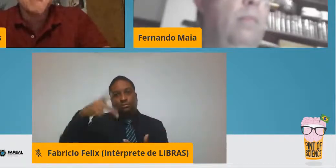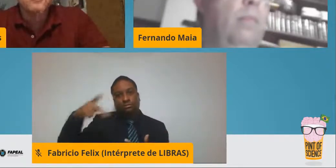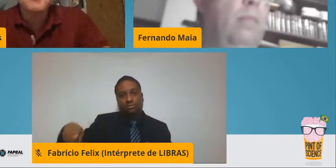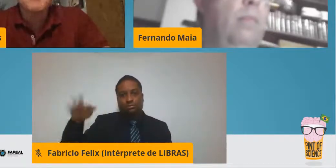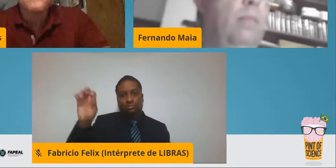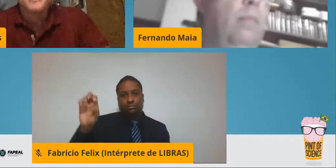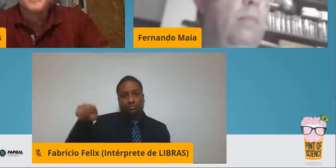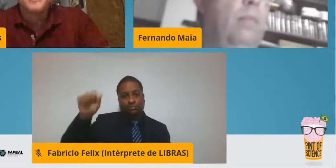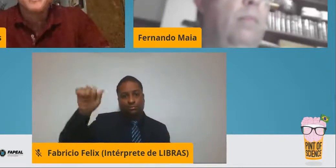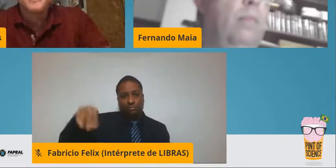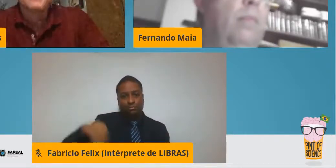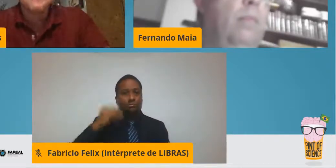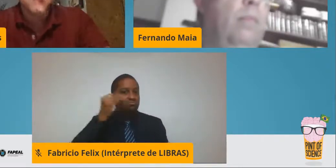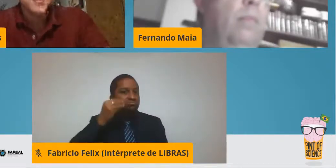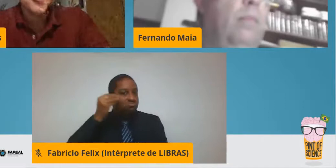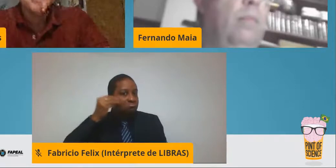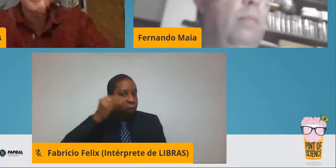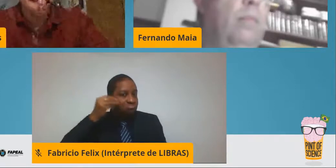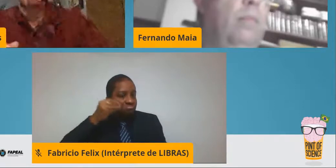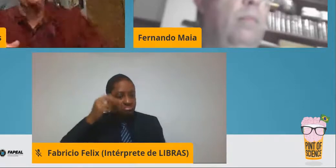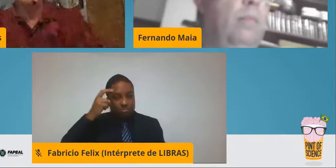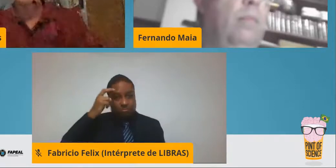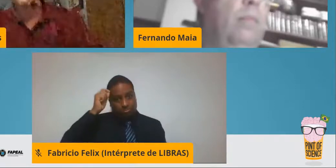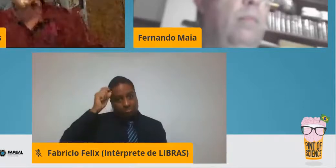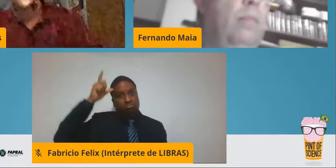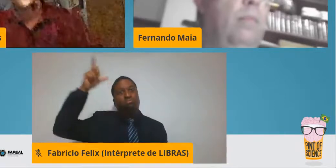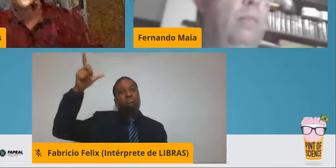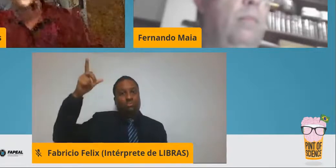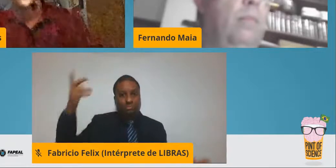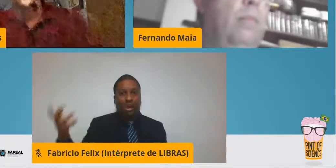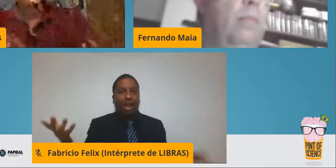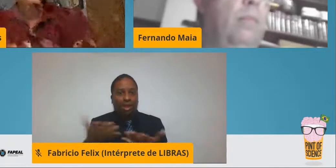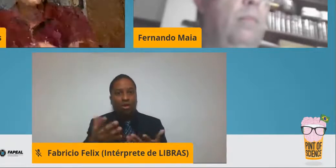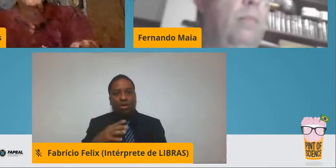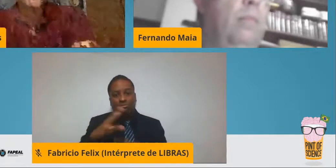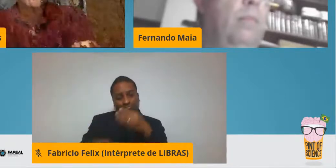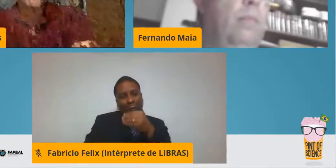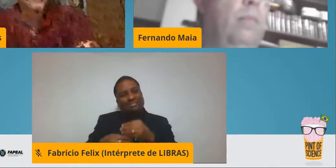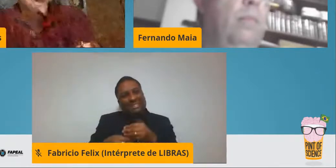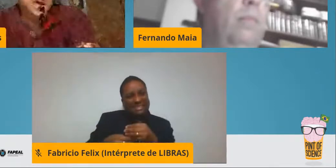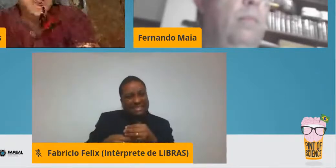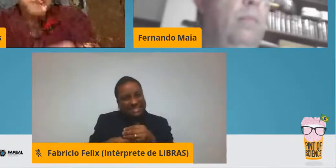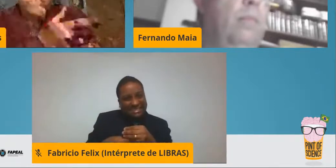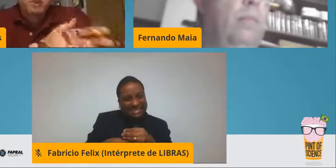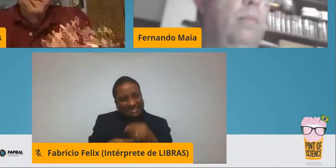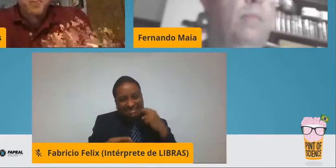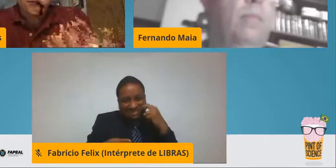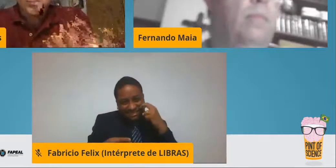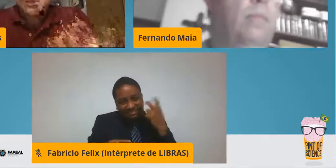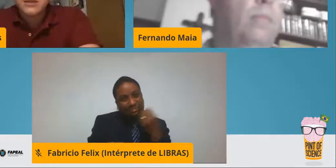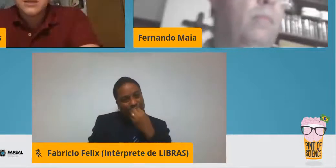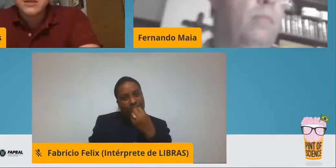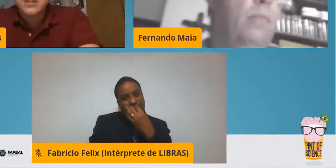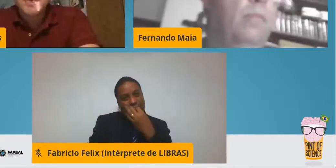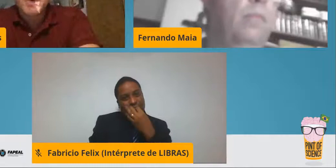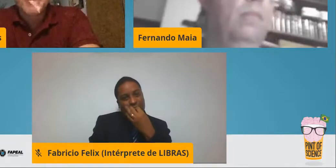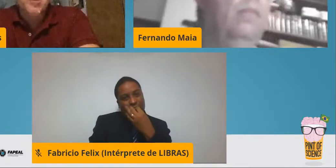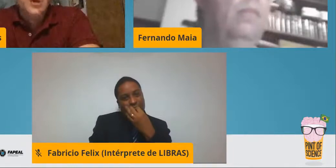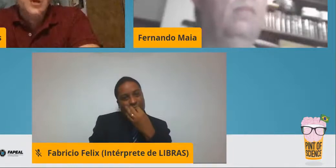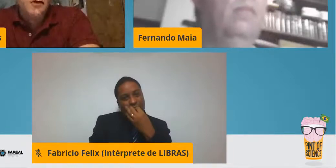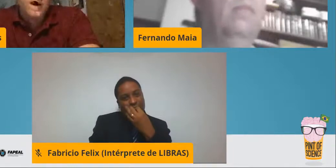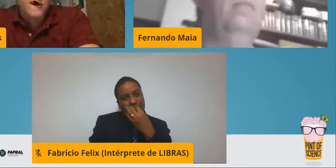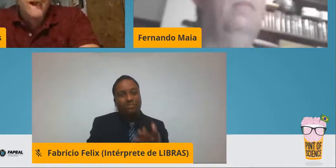para falar. Tamanha a relevância dele dentro do nosso estado aqui, principalmente no que diz respeito ao âmbito da